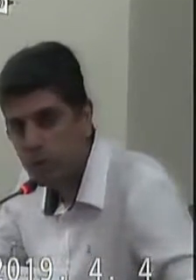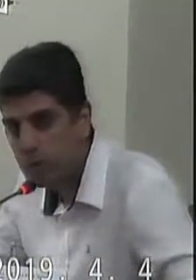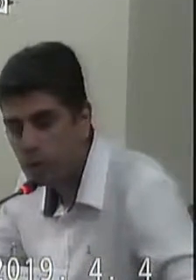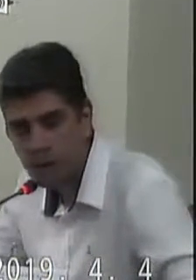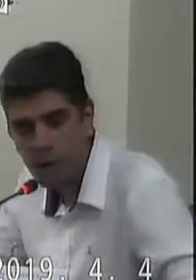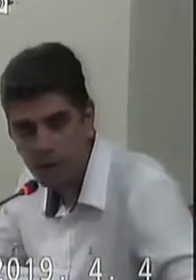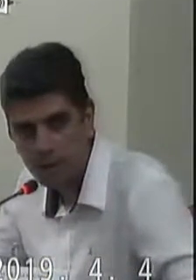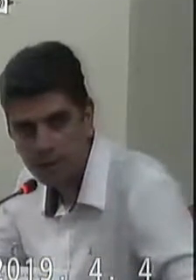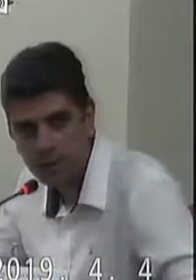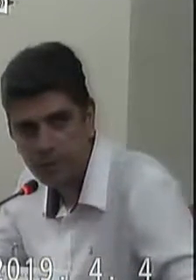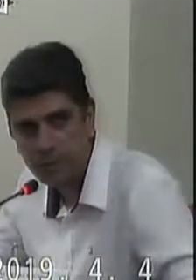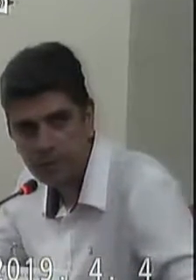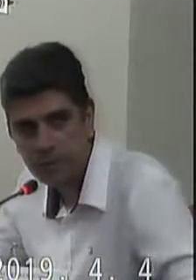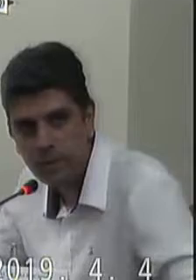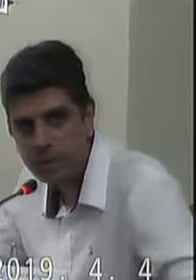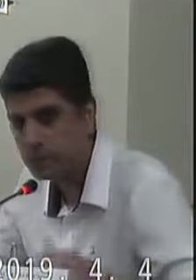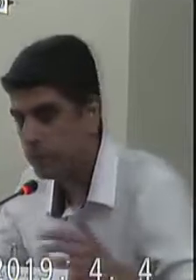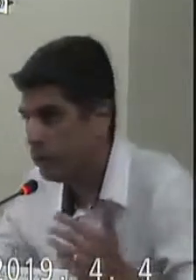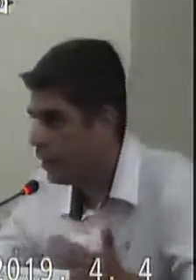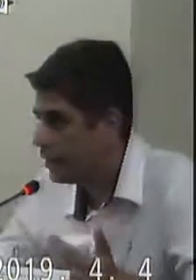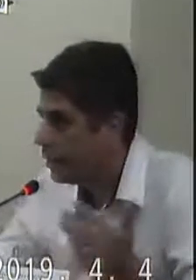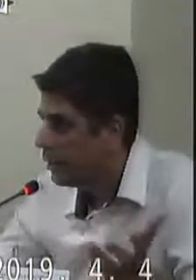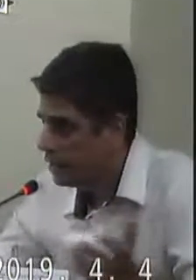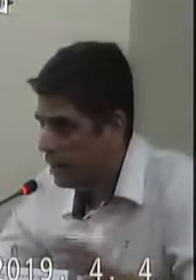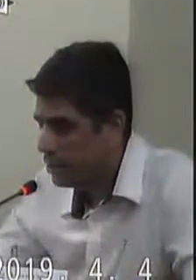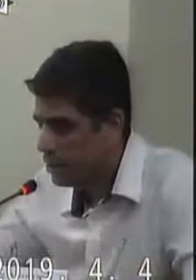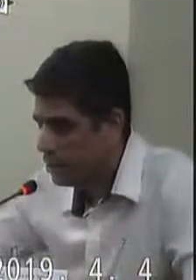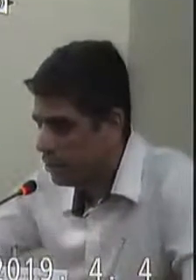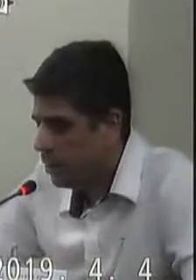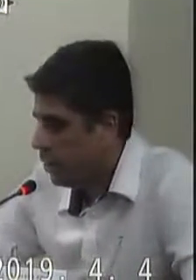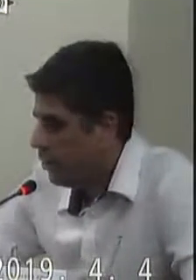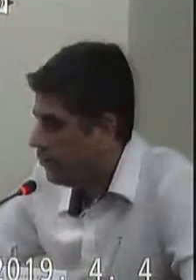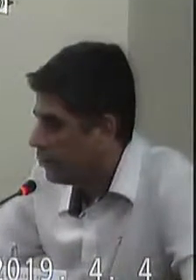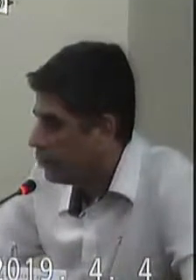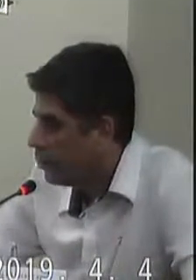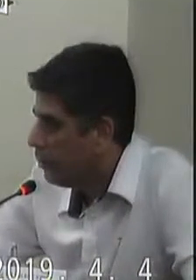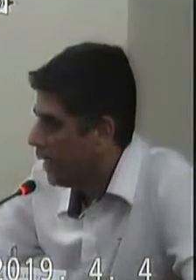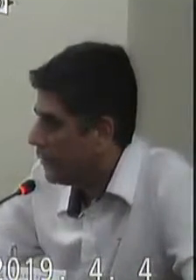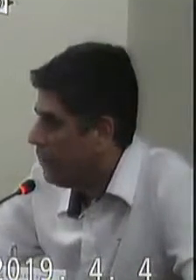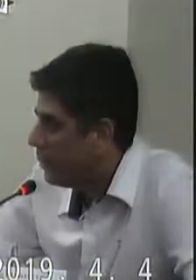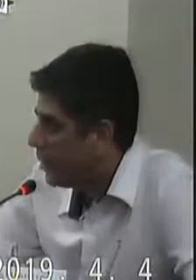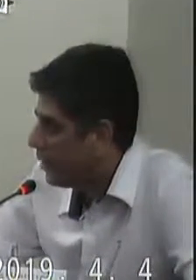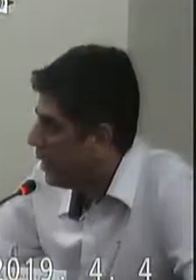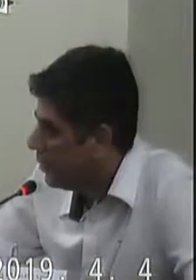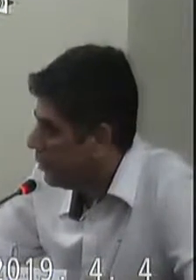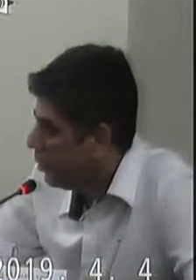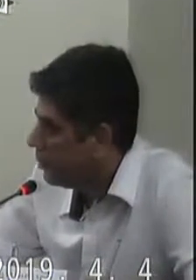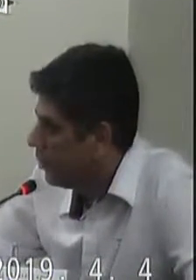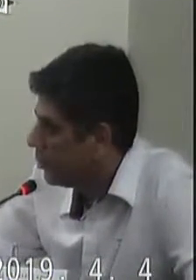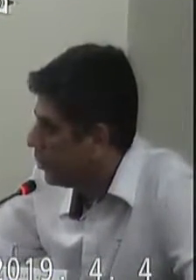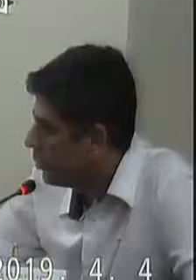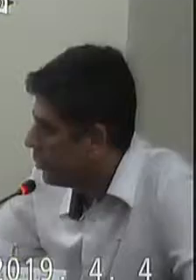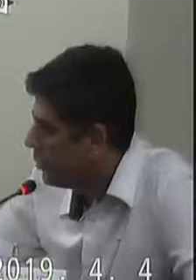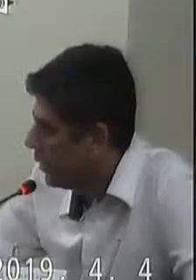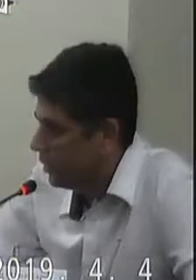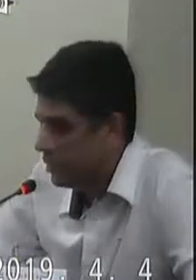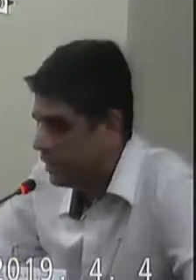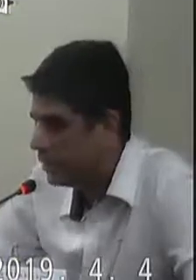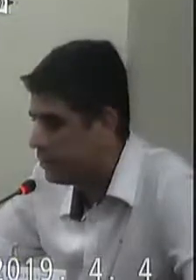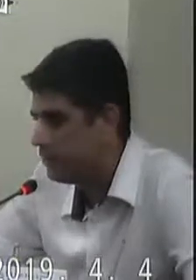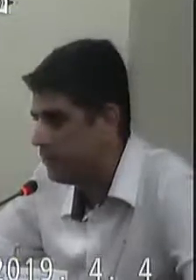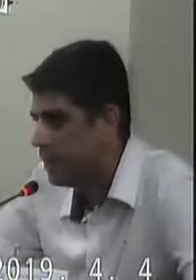todo bom trabalho para vocês aí nessa estadia. São de fora e aí já estão vindo para trabalho, já trabalharam hoje mesmo, inclusive